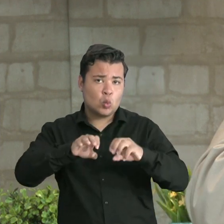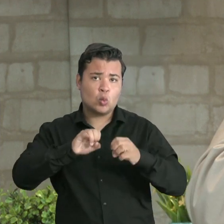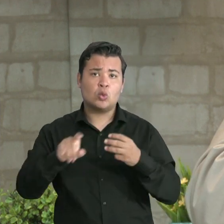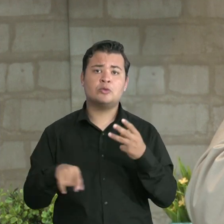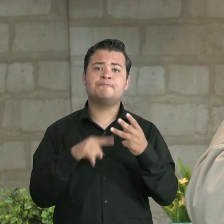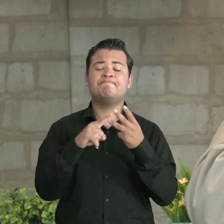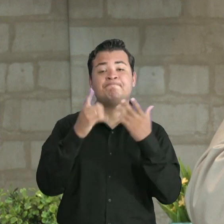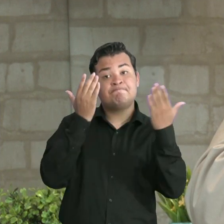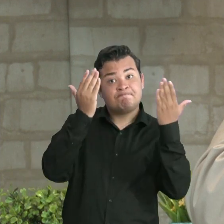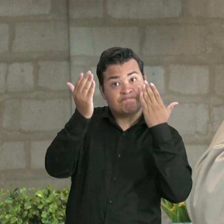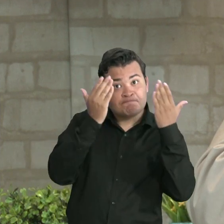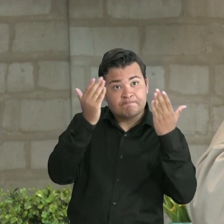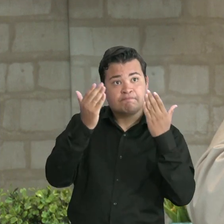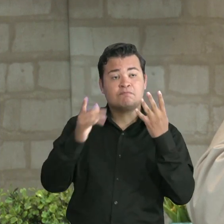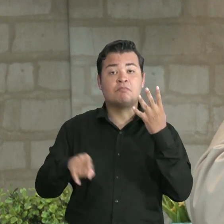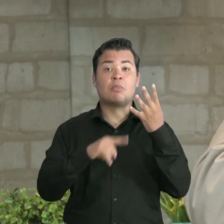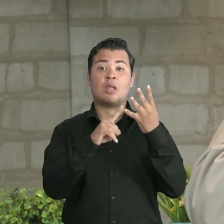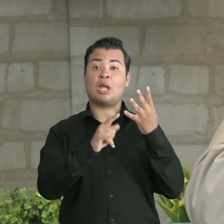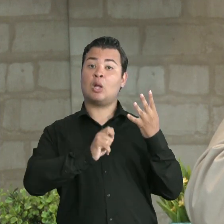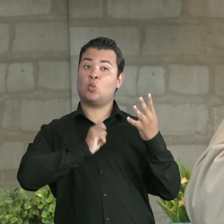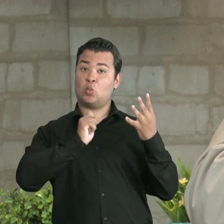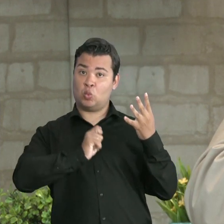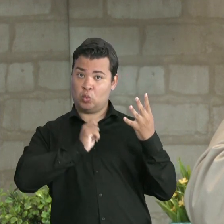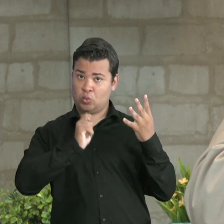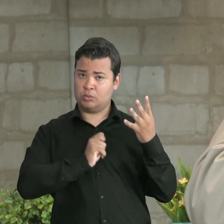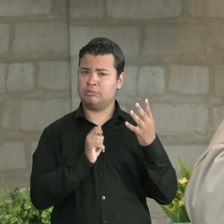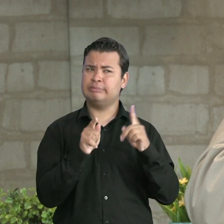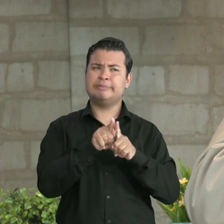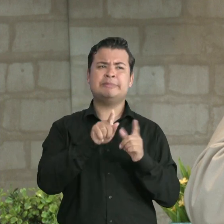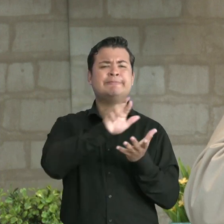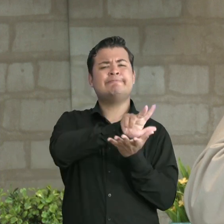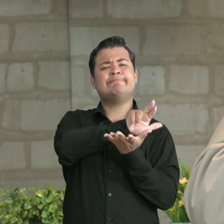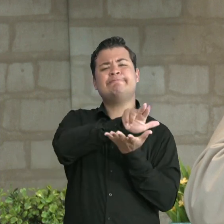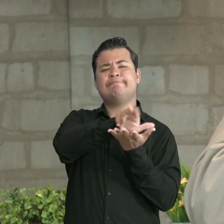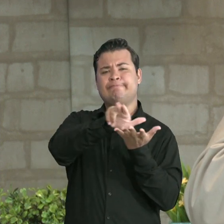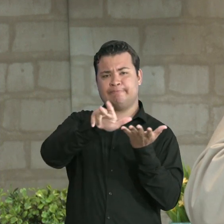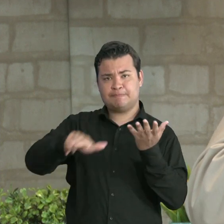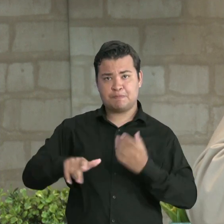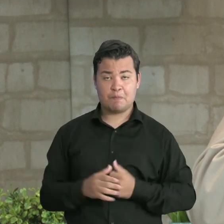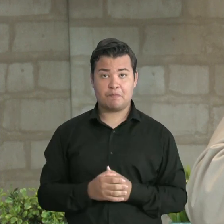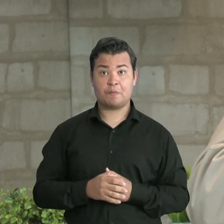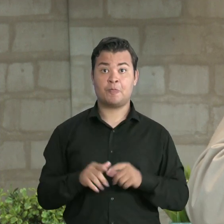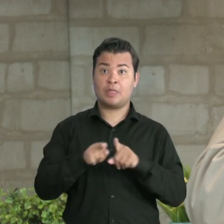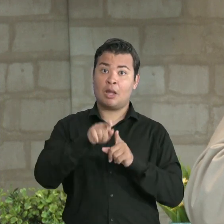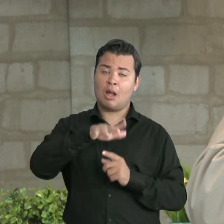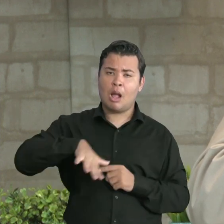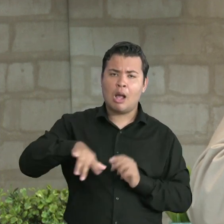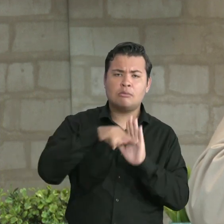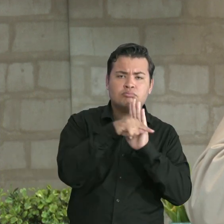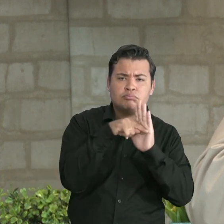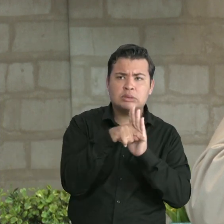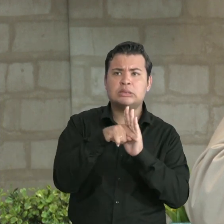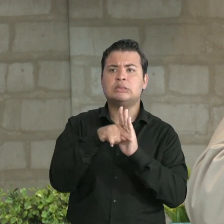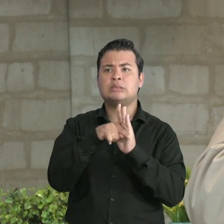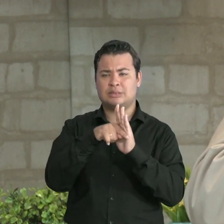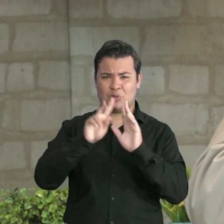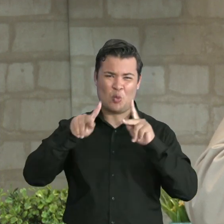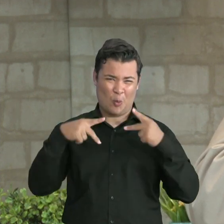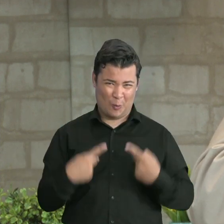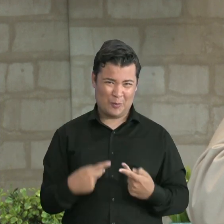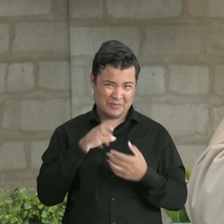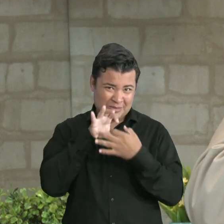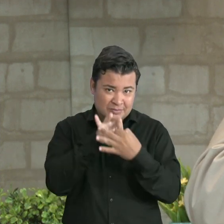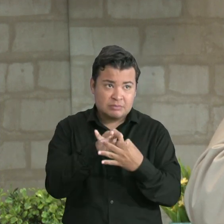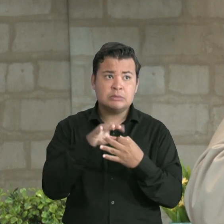da psicologia, antropologia e vários outros. Com relação à pesquisa em humanidades, também ela está em